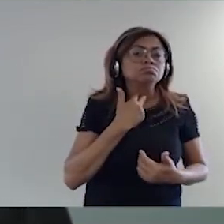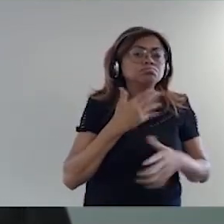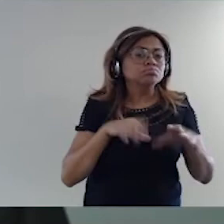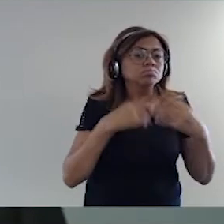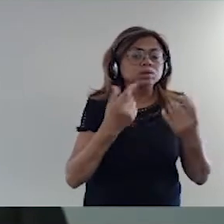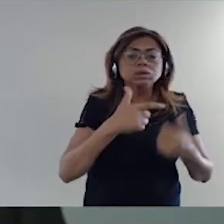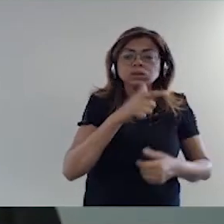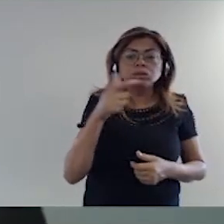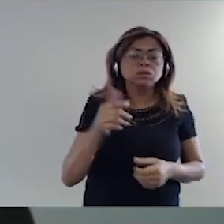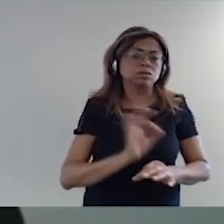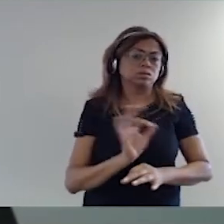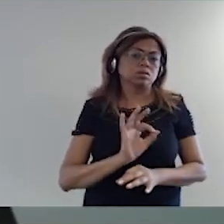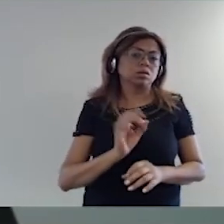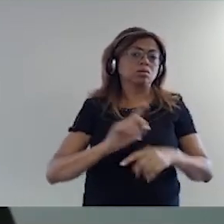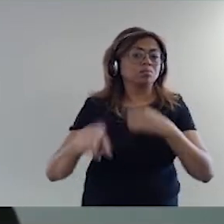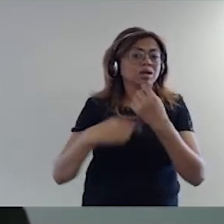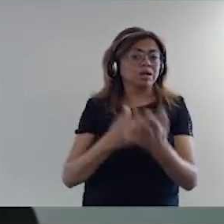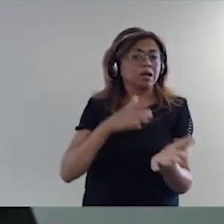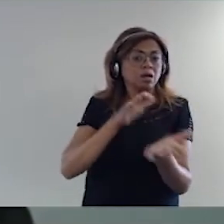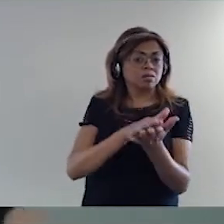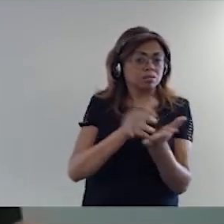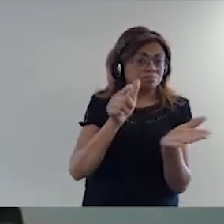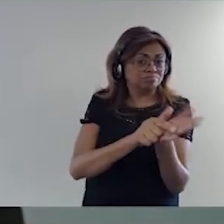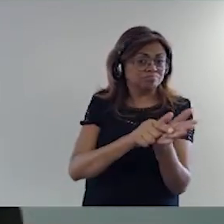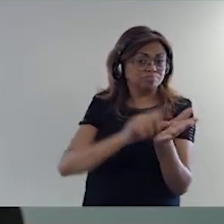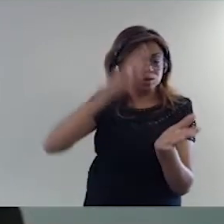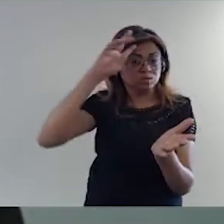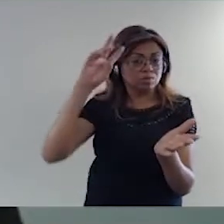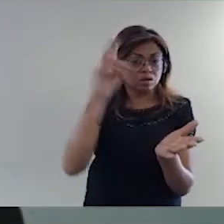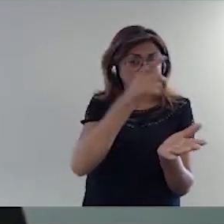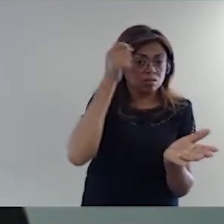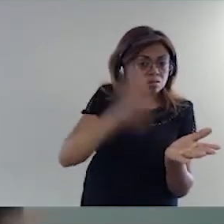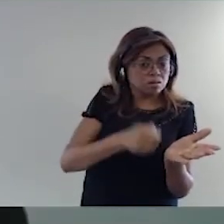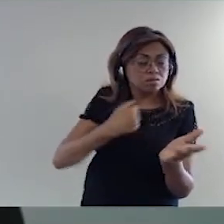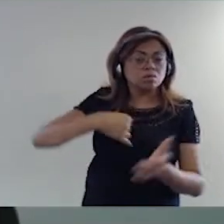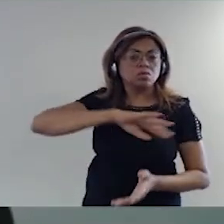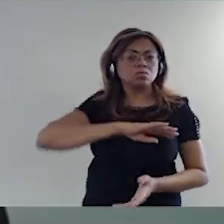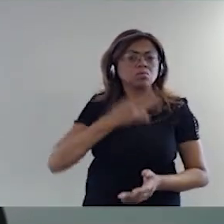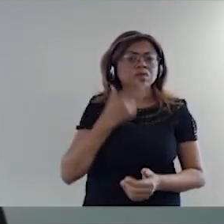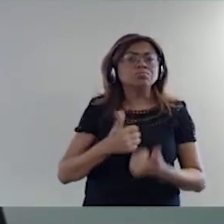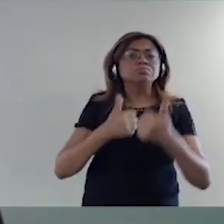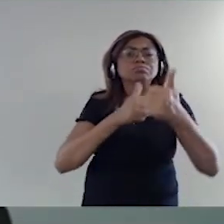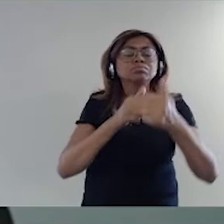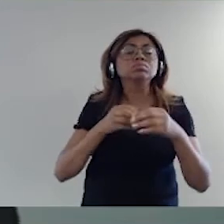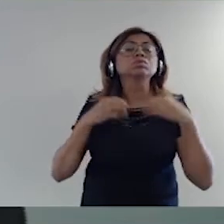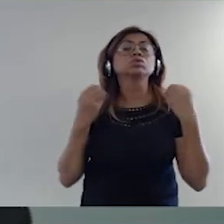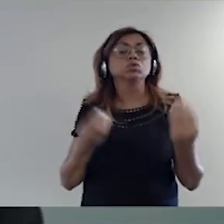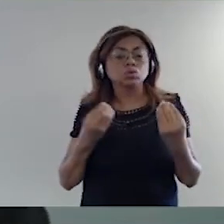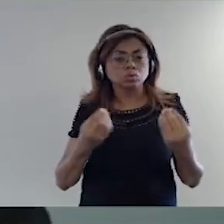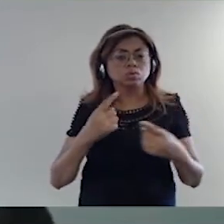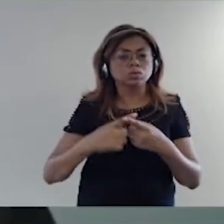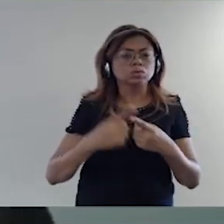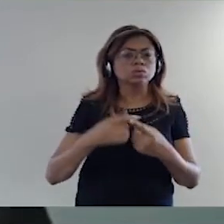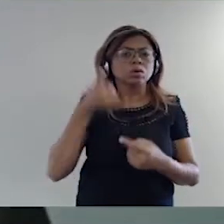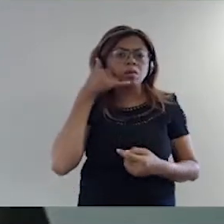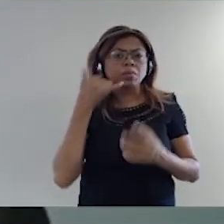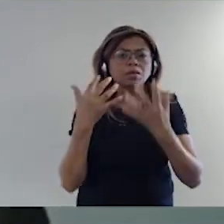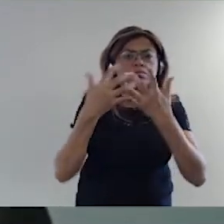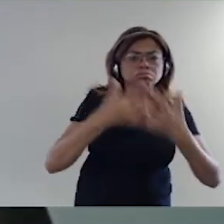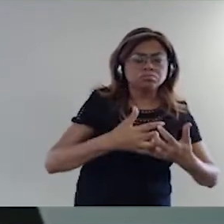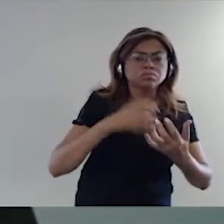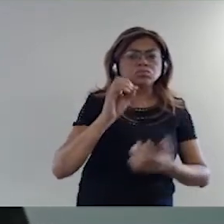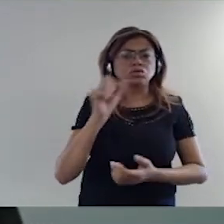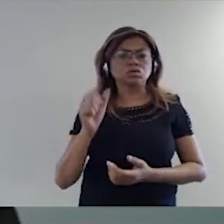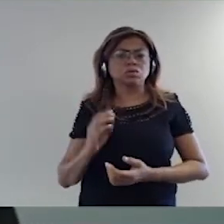dê efetividade àquilo que foi decidido. E hoje nós estamos a reféns de um sígano que não funciona. E não funciona porque eu posso falar da OAB. Nós,